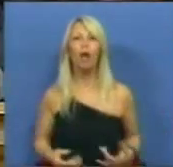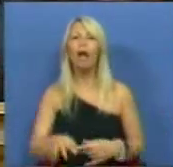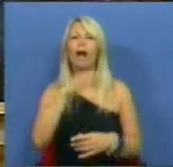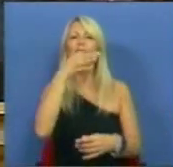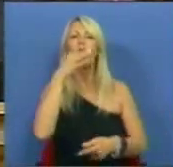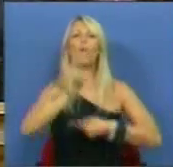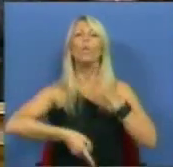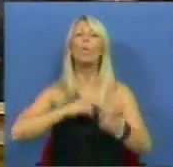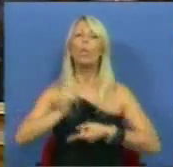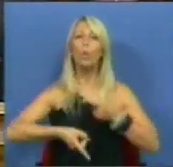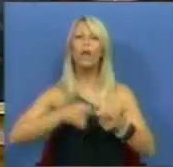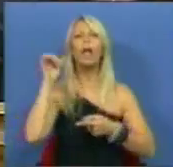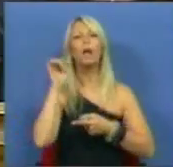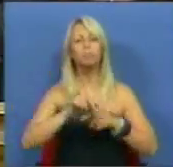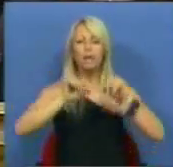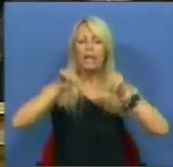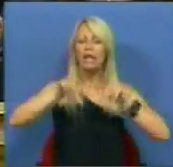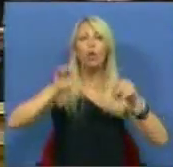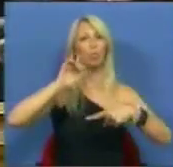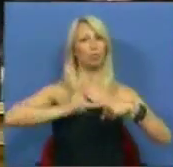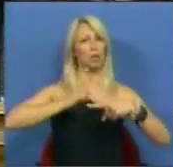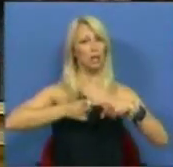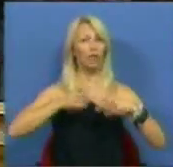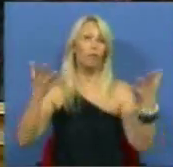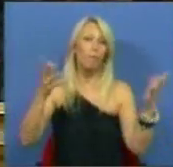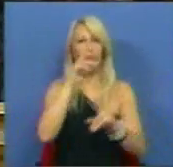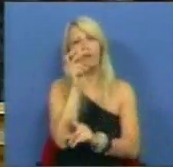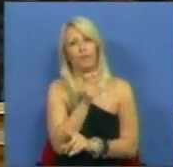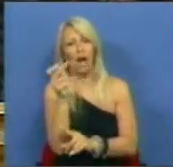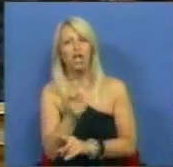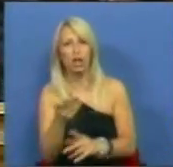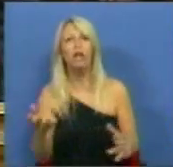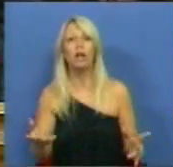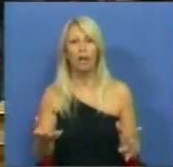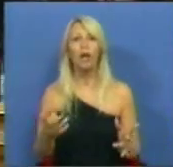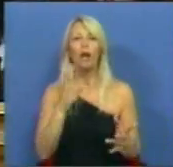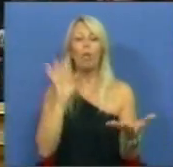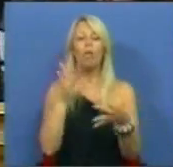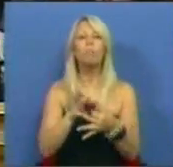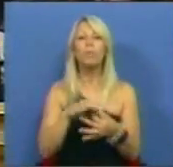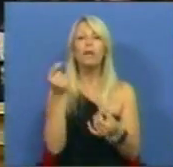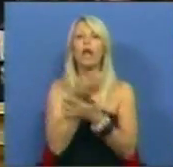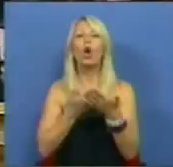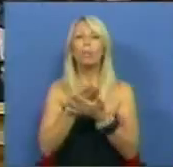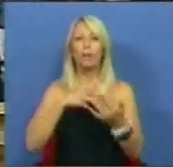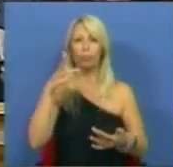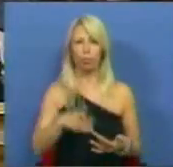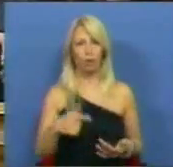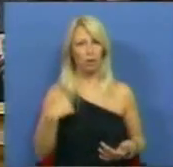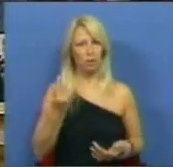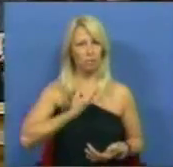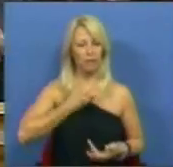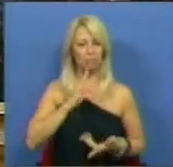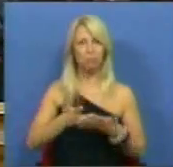daquelas que eram os indicadores positivos, embora frágeis, que o INE lançou sobre a economia portuguesa. Eu devo realçar